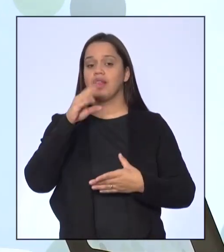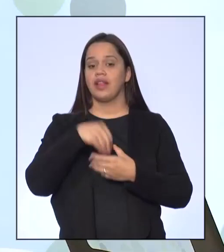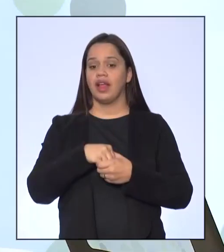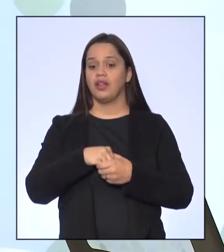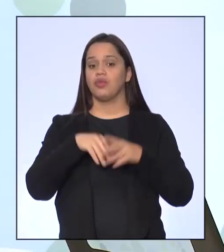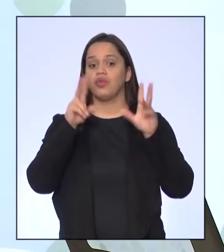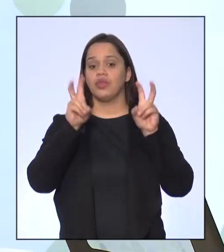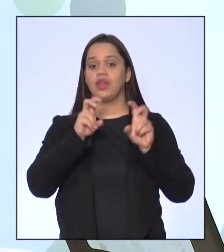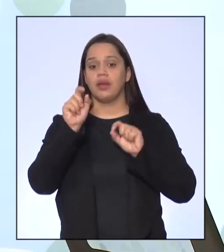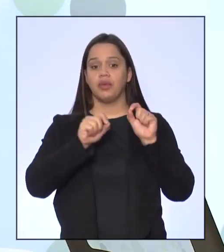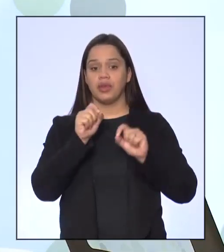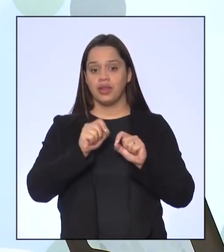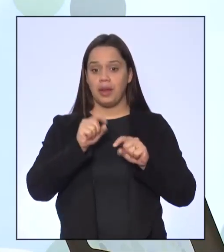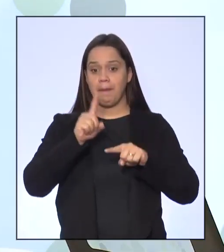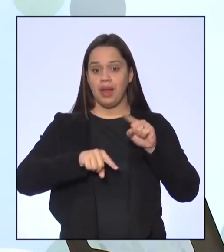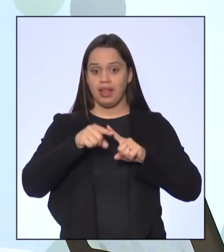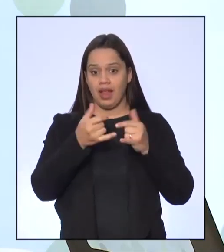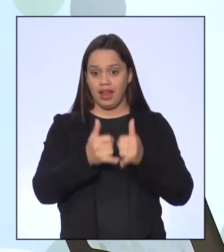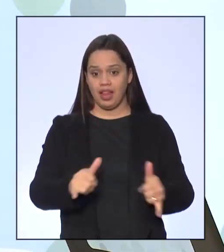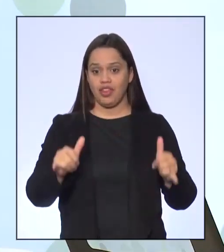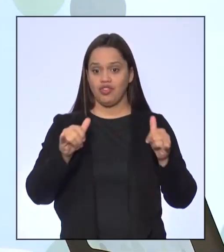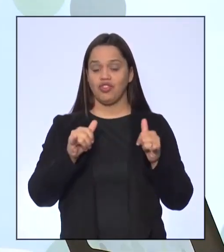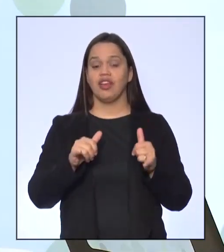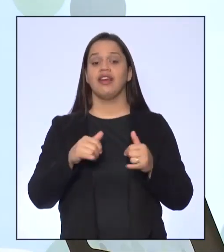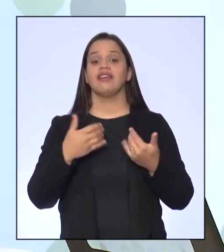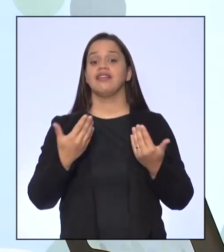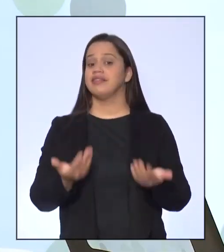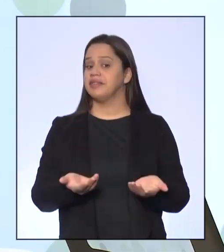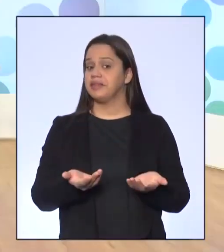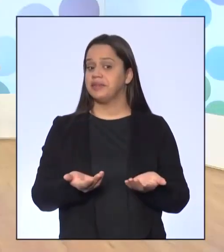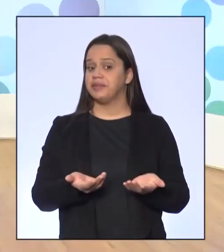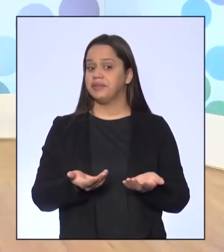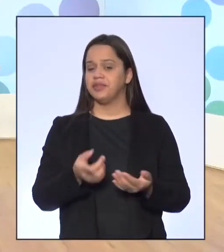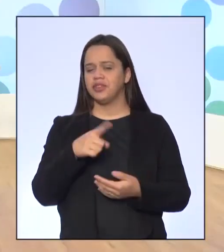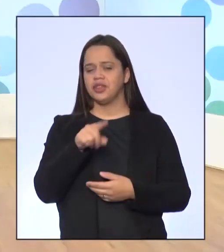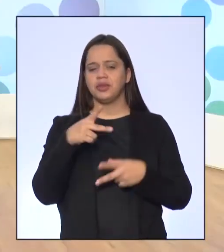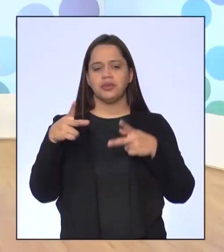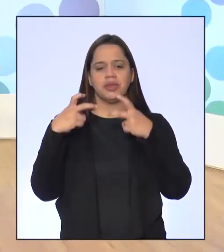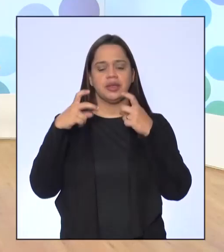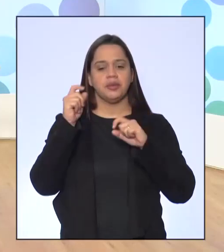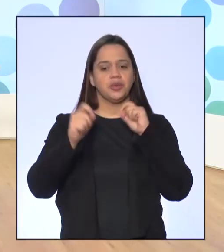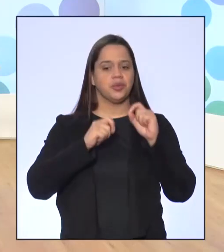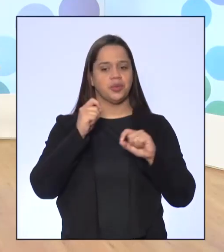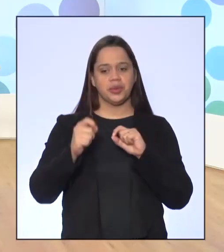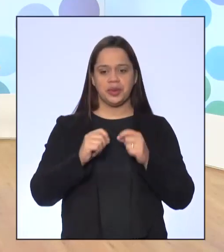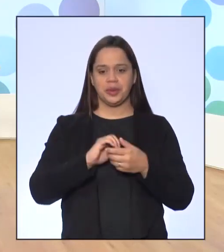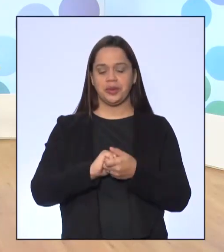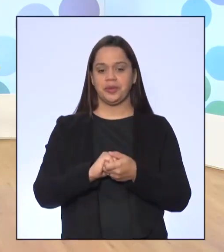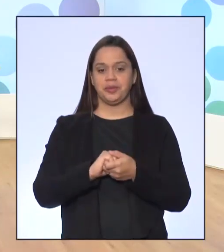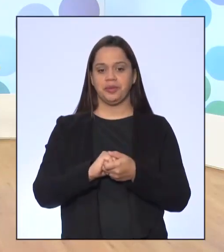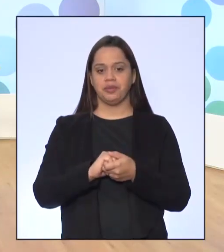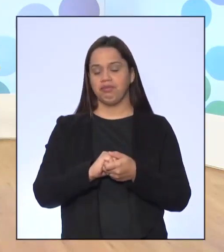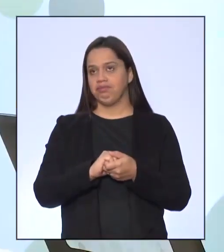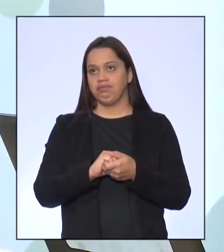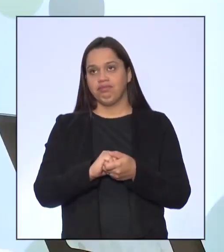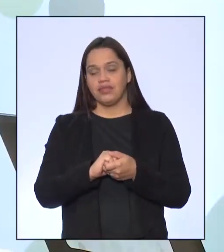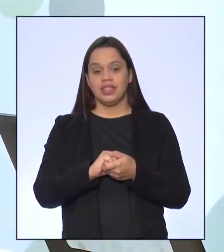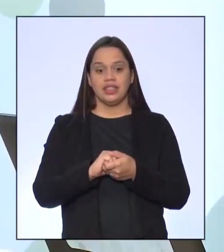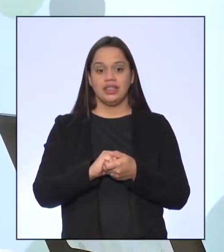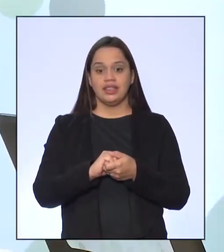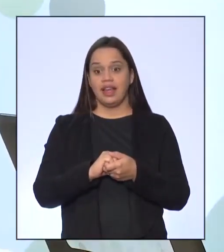tema matéria e energia. E vocês vão perceber que, assim, por menos que a